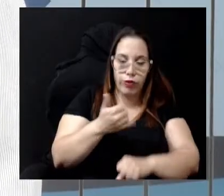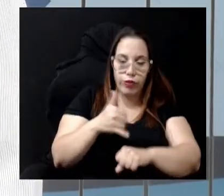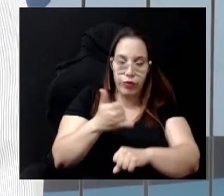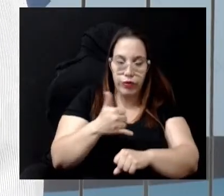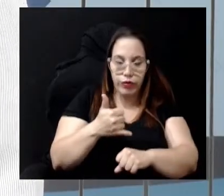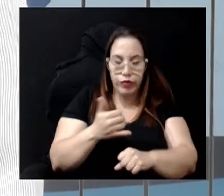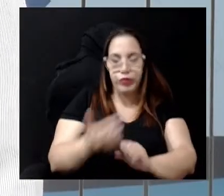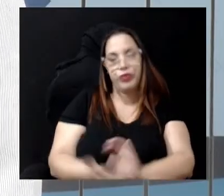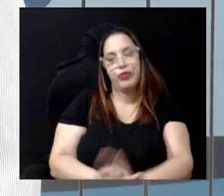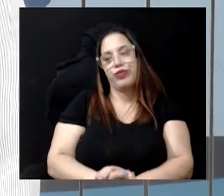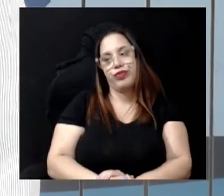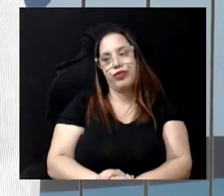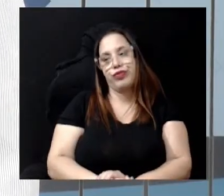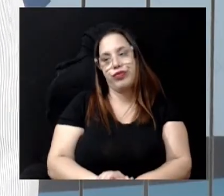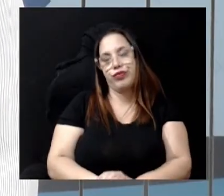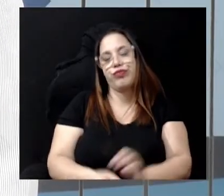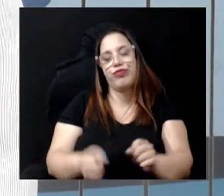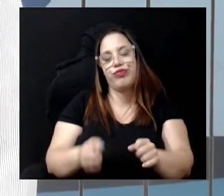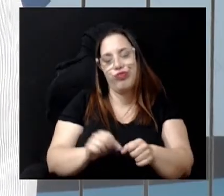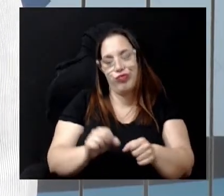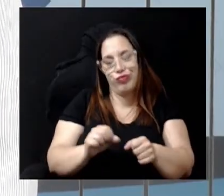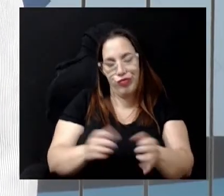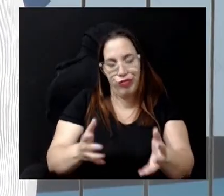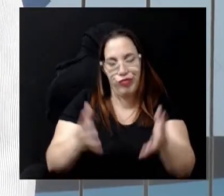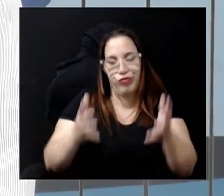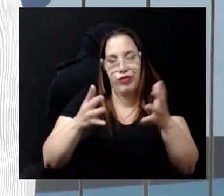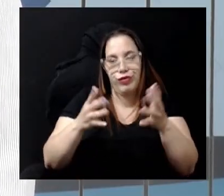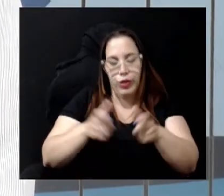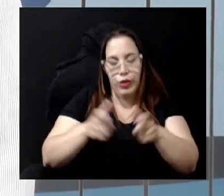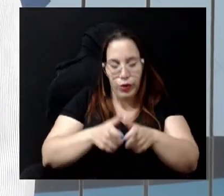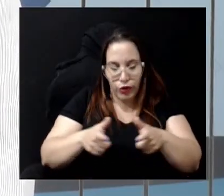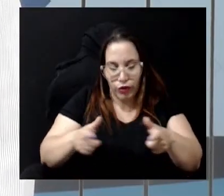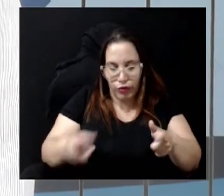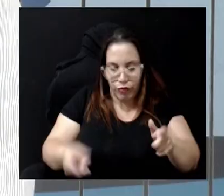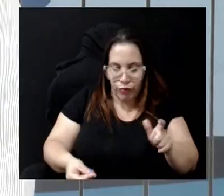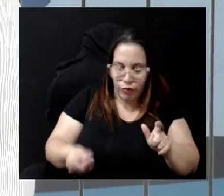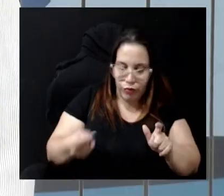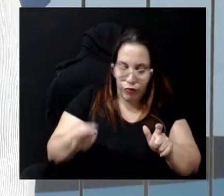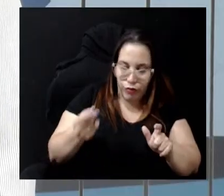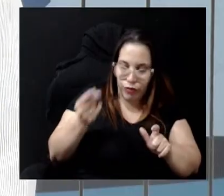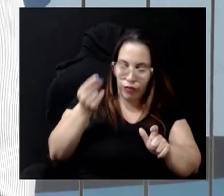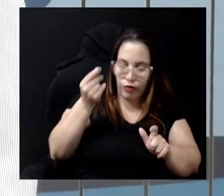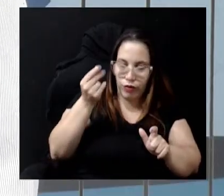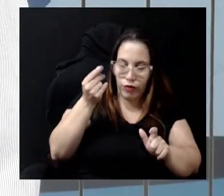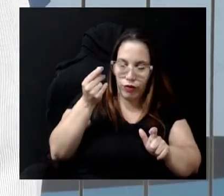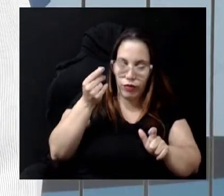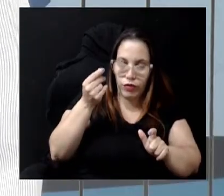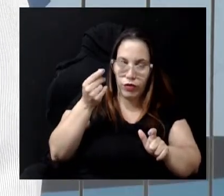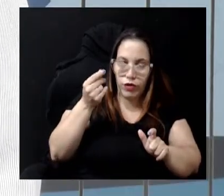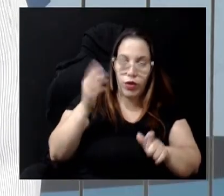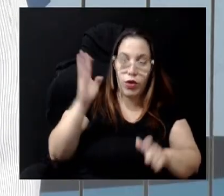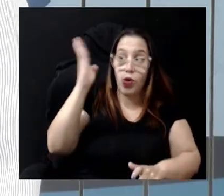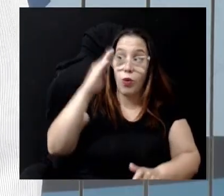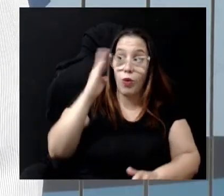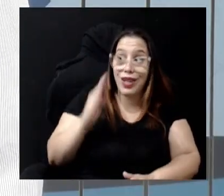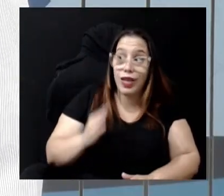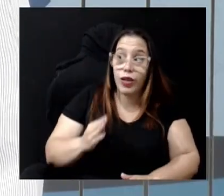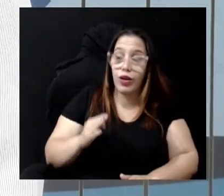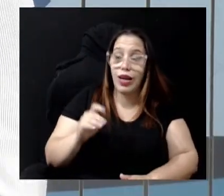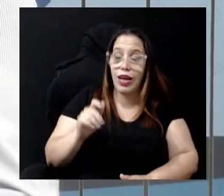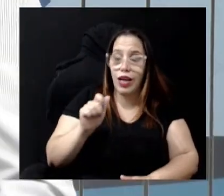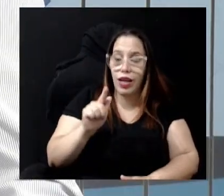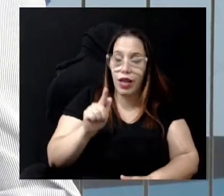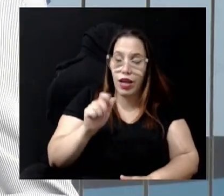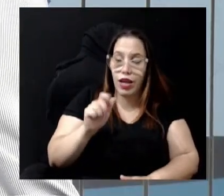Toda vez que a gente faz isso, a geração de energia aumenta o seu custo. É mais caro produzir energia no Brasil queimando gás, queimando